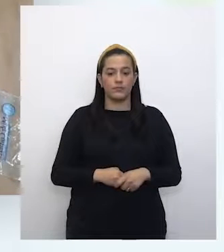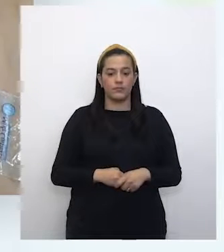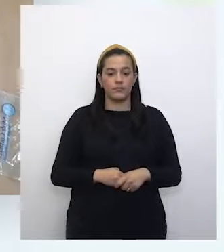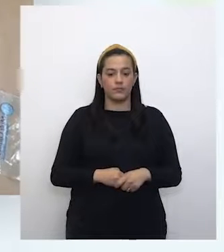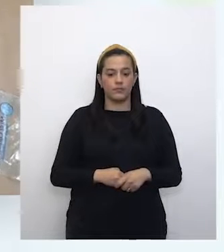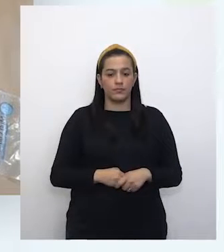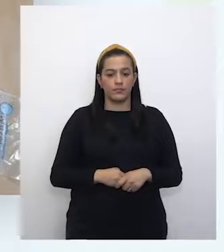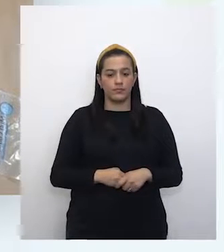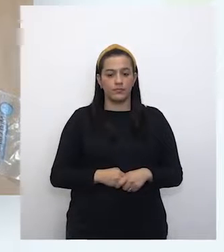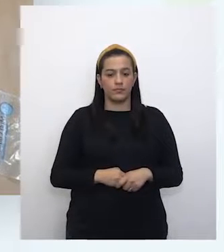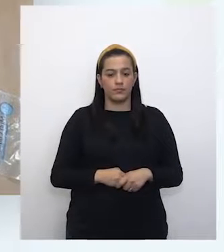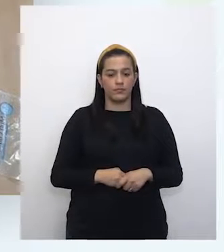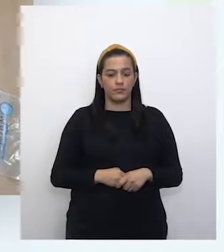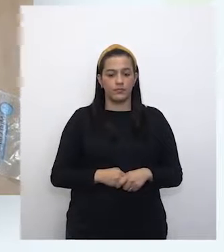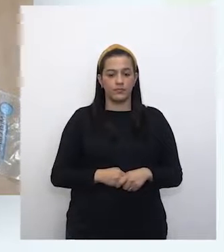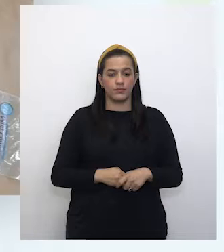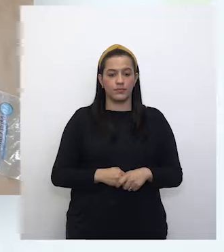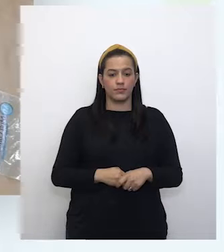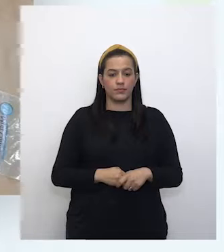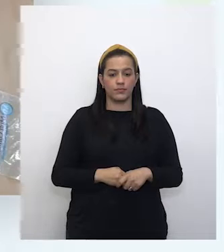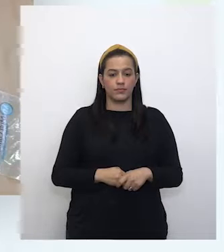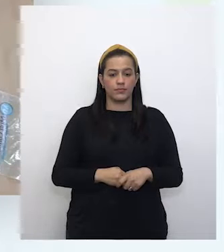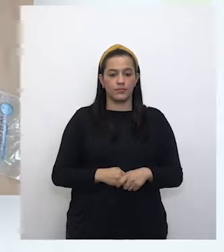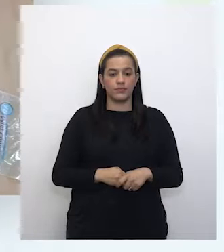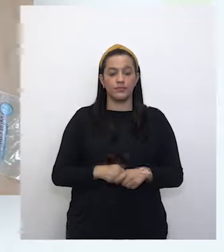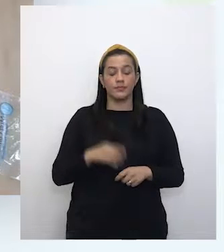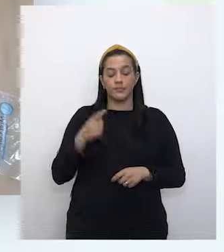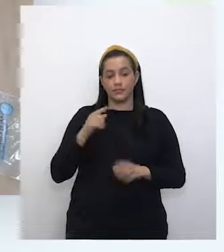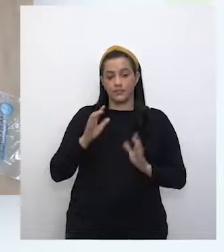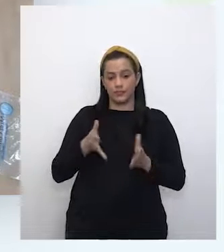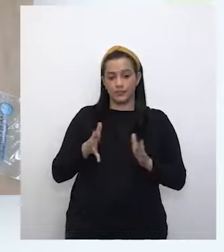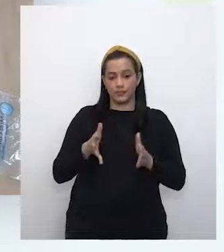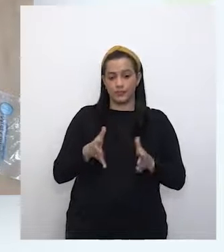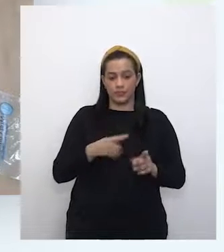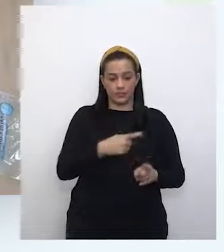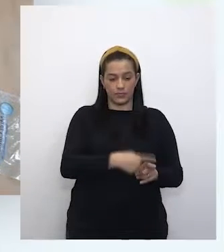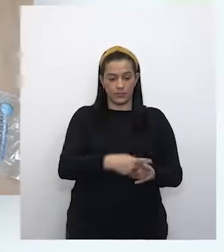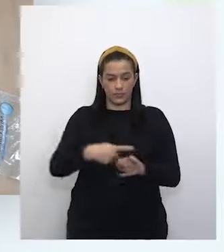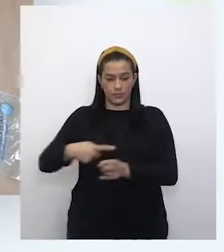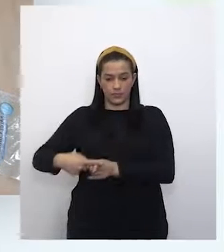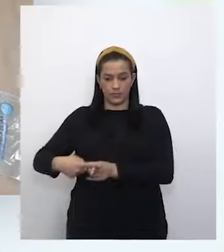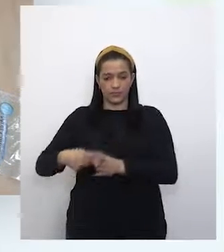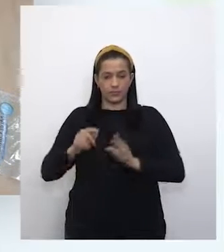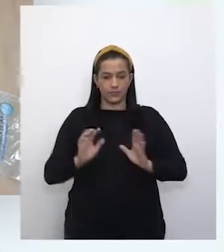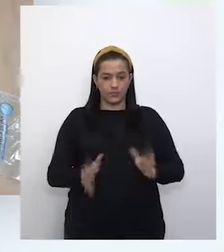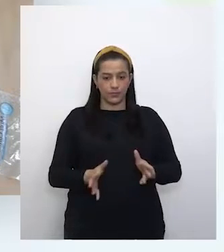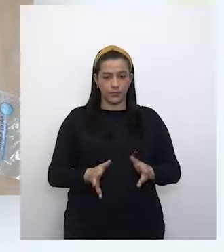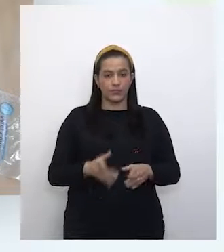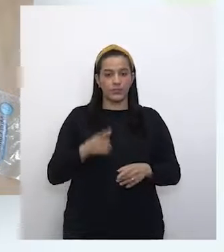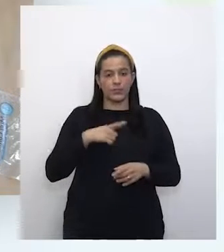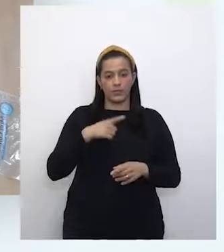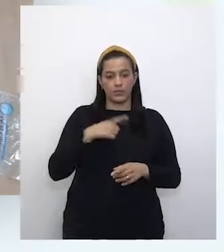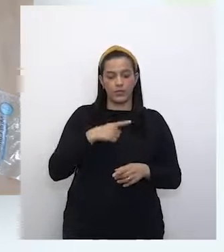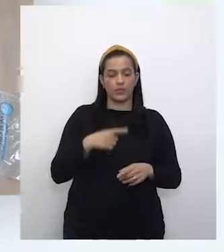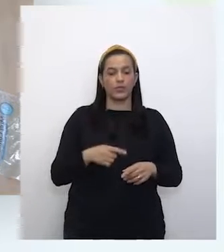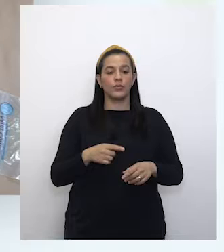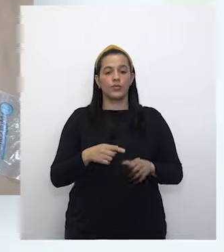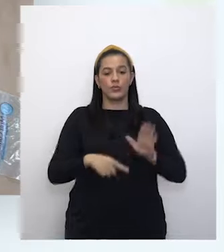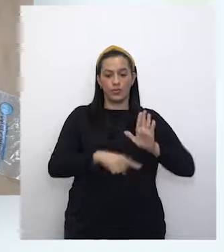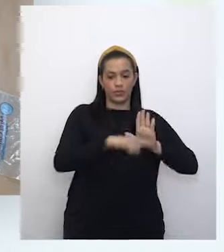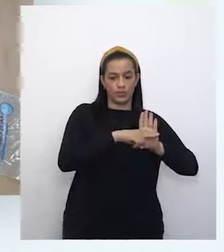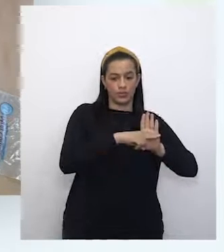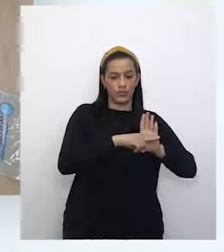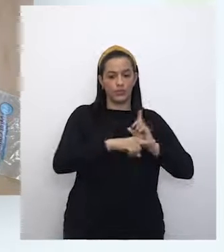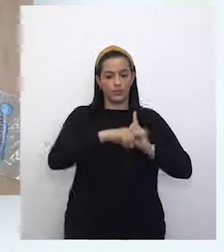Beleza? Bom, como eu demarquei já, então eu coloquei negativo, positivo,